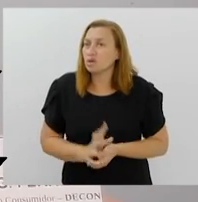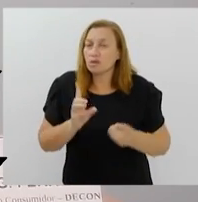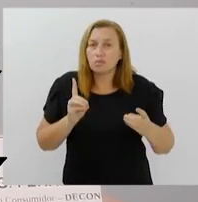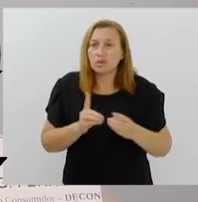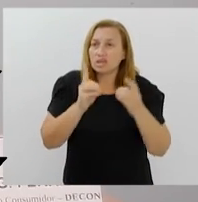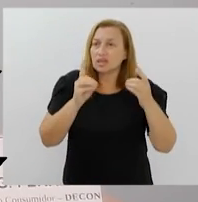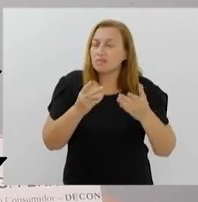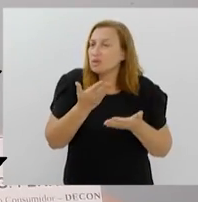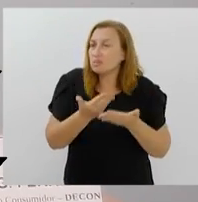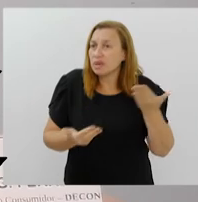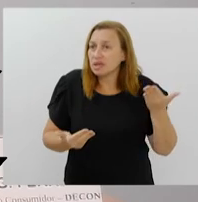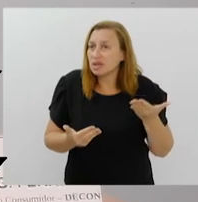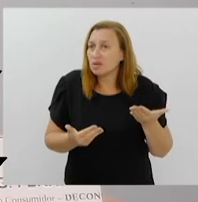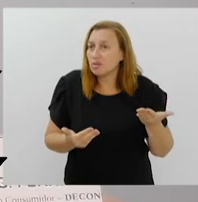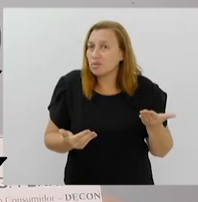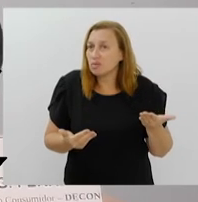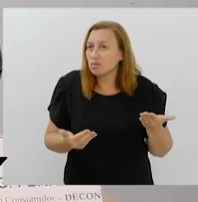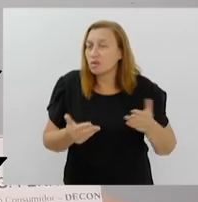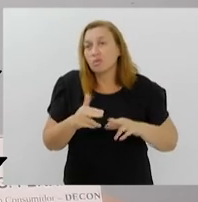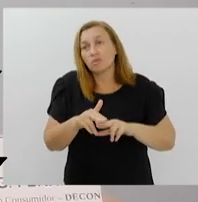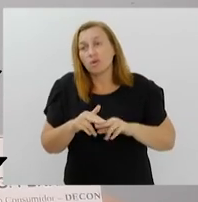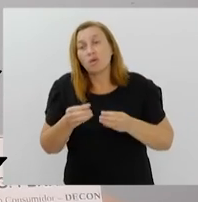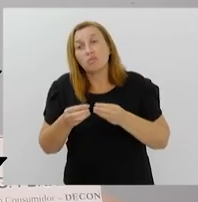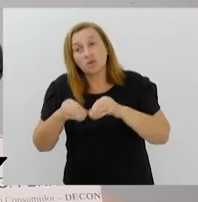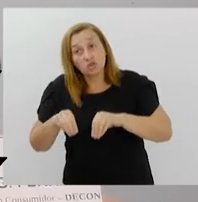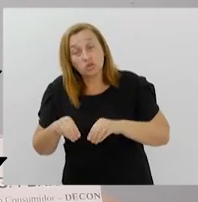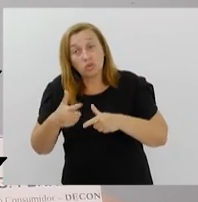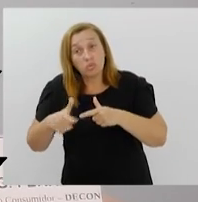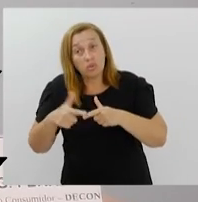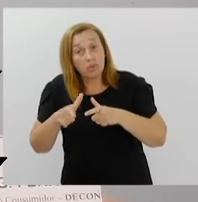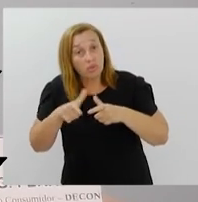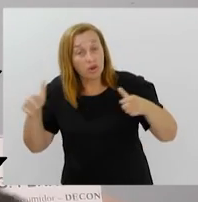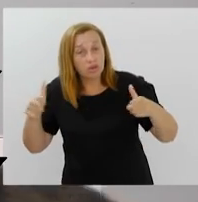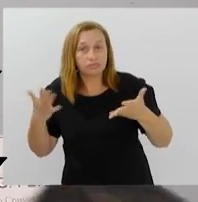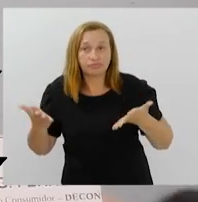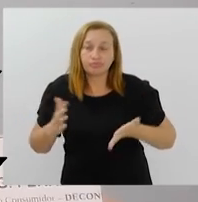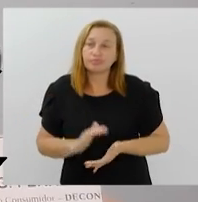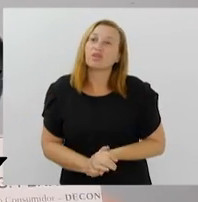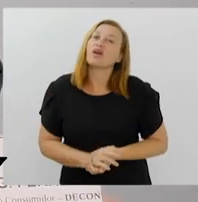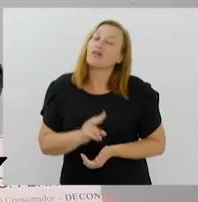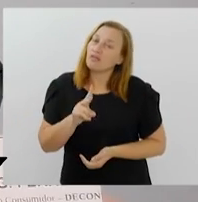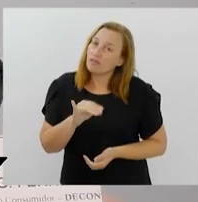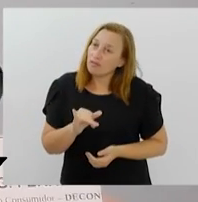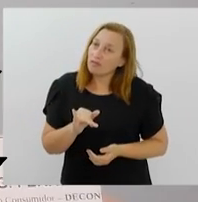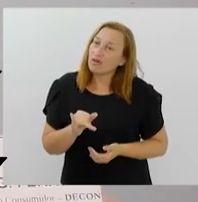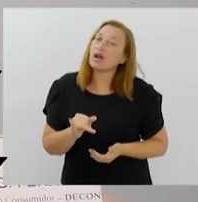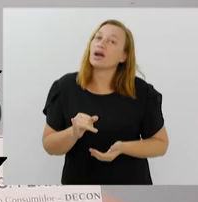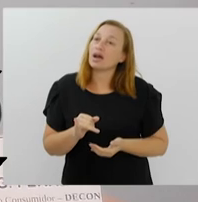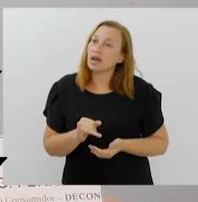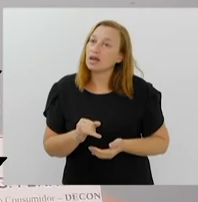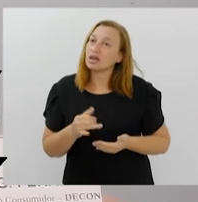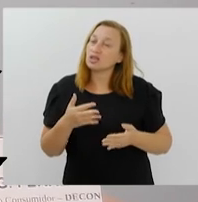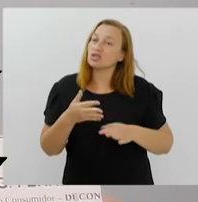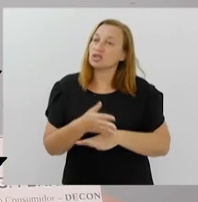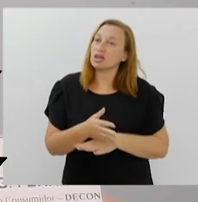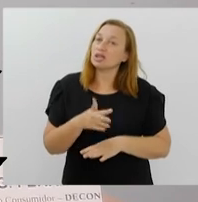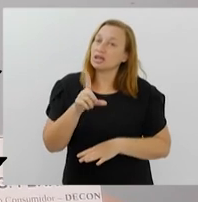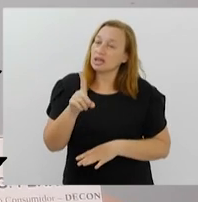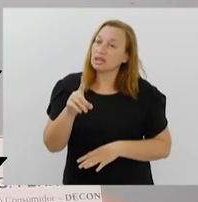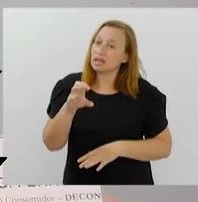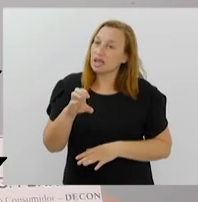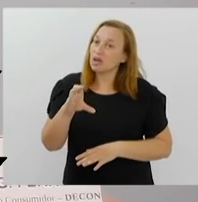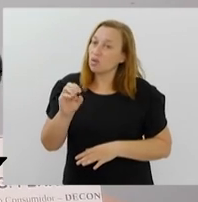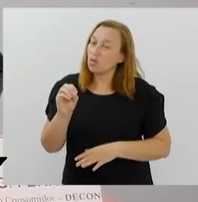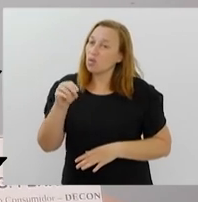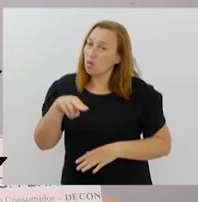pronto atendimento aí por conta disso acarretou num problema maior entendeu vai extrapolar a esfera Cível vai chegar na decom vai